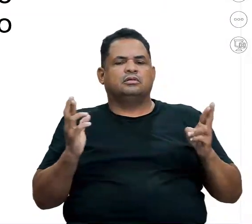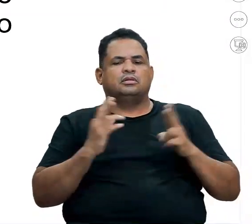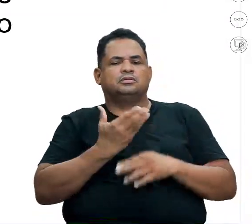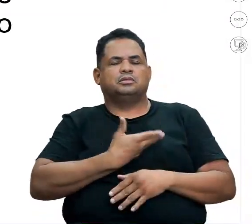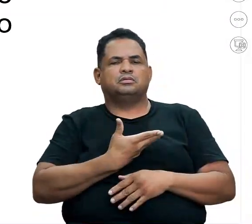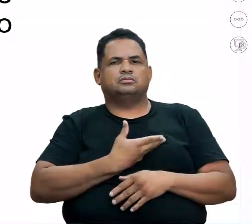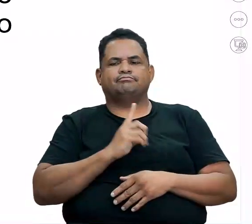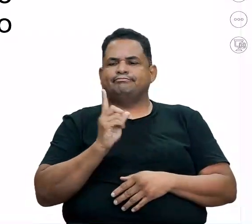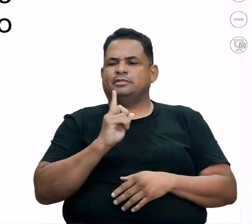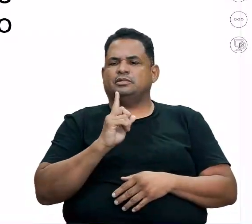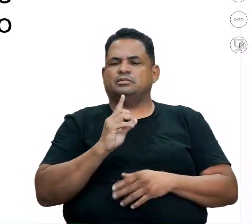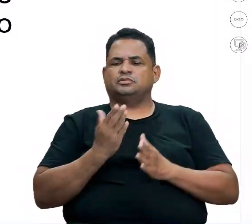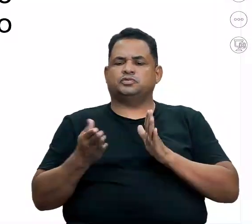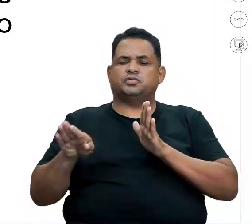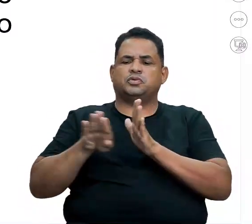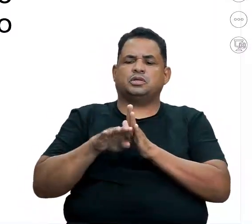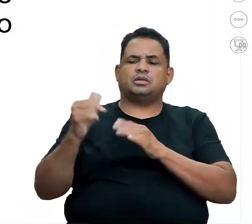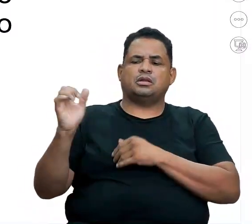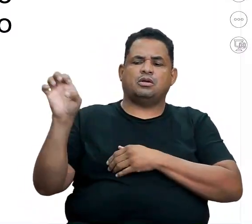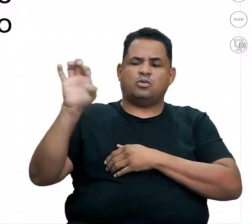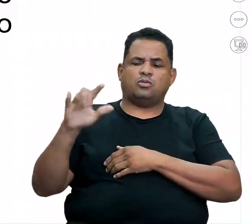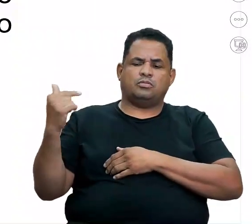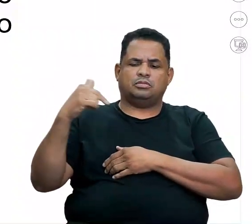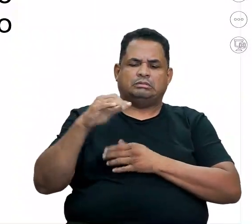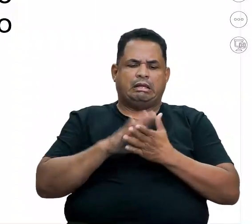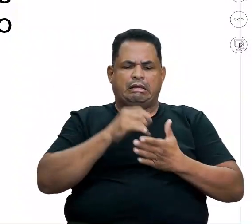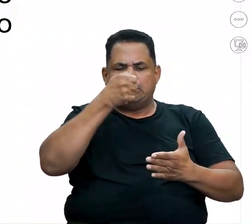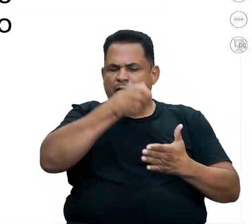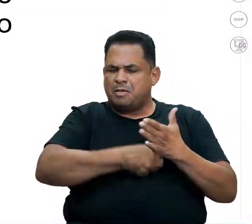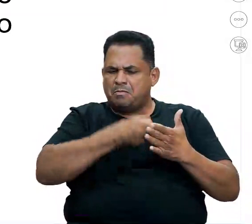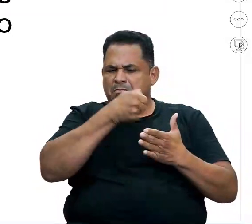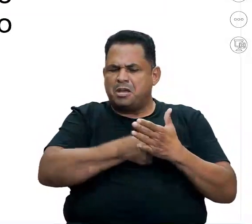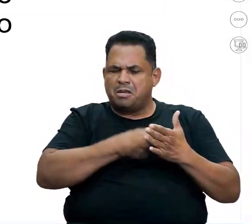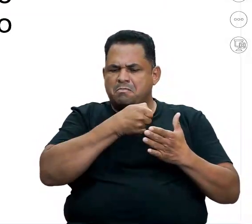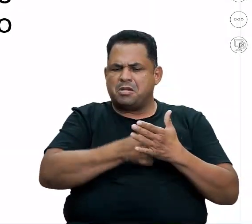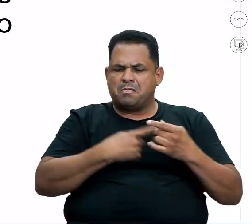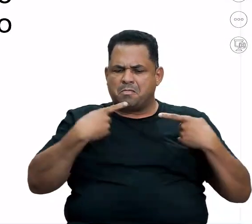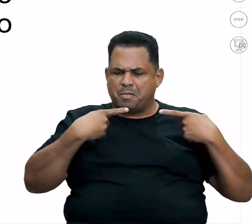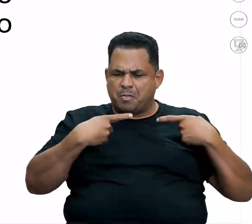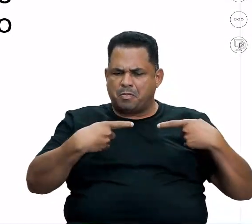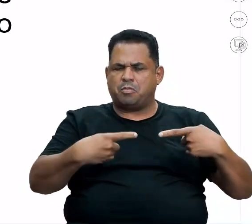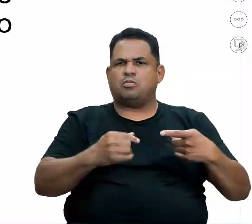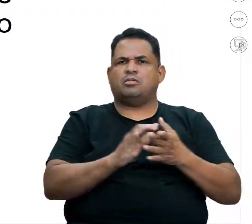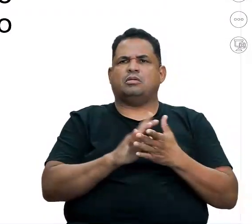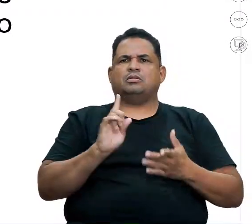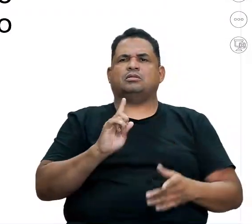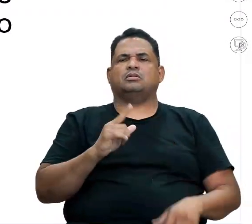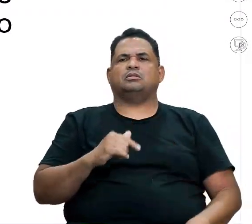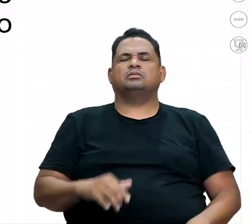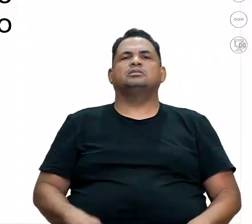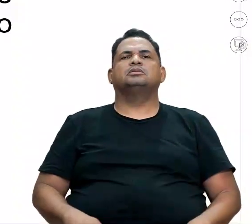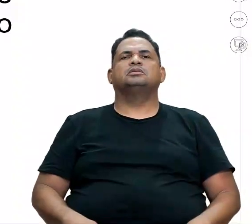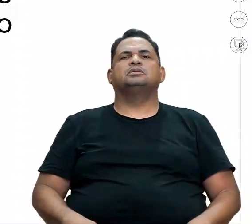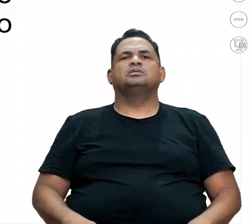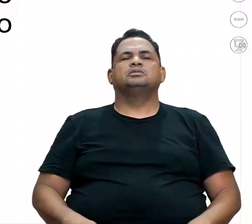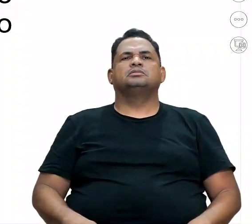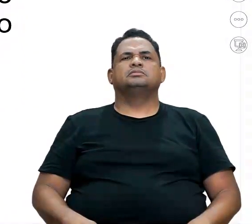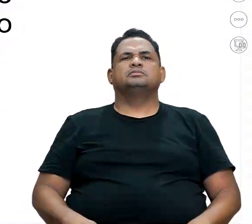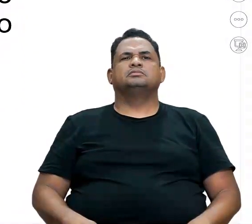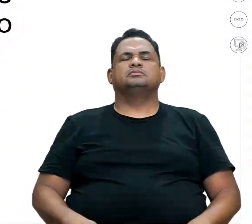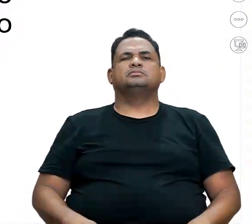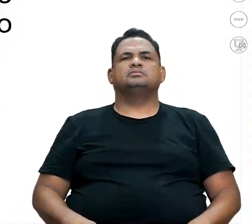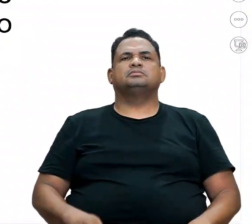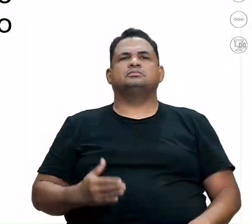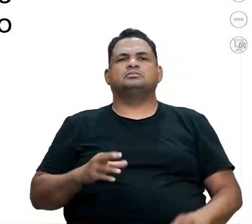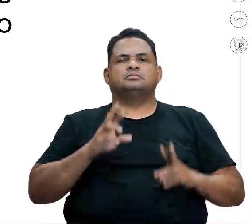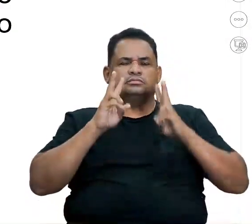Não foi, né, gente? Foi uma relação de imposição de forma que predominou o eurocentrismo. Essa